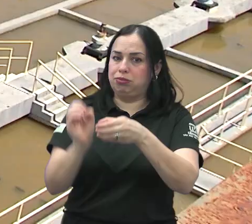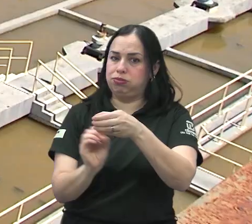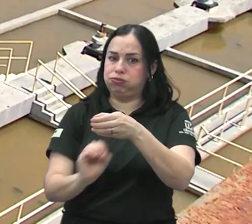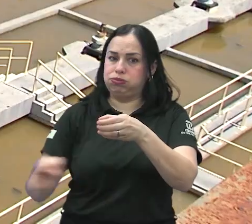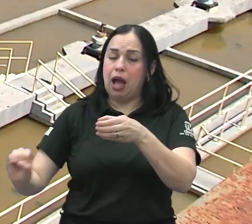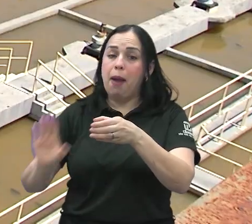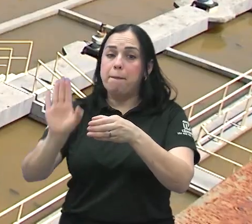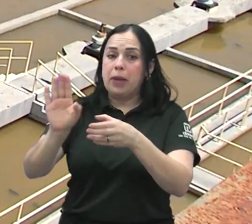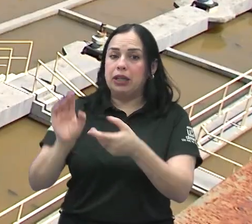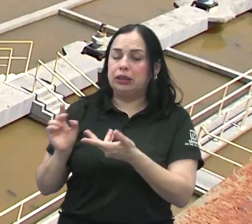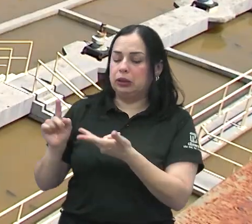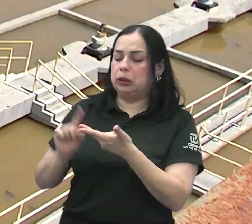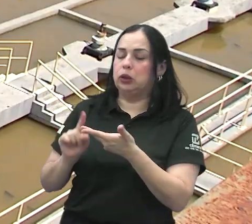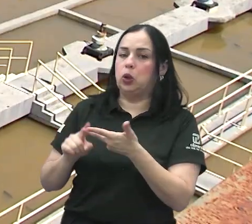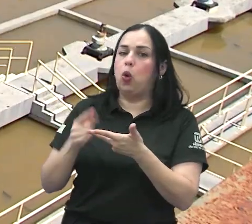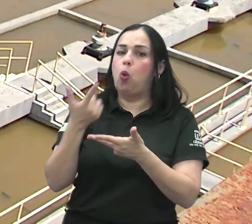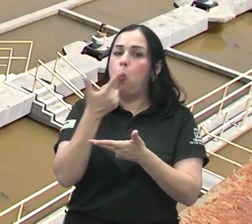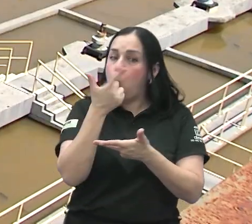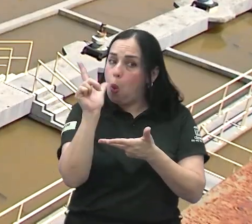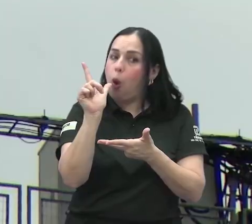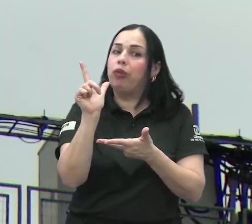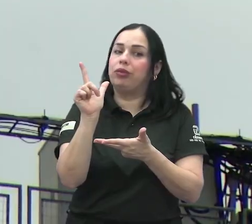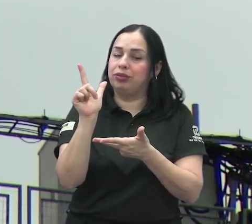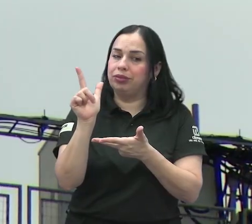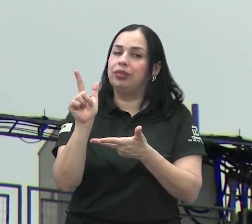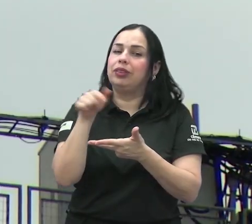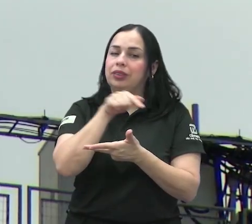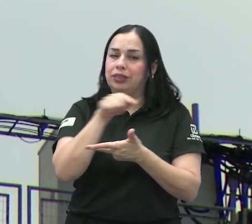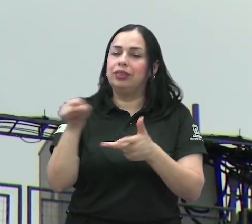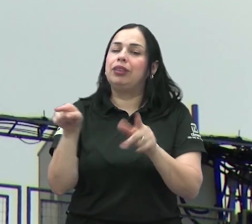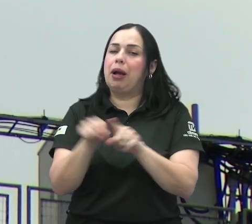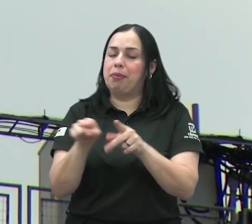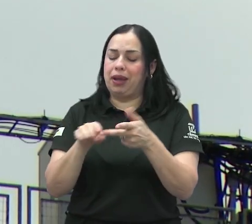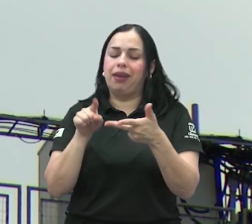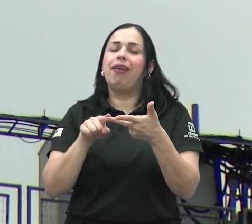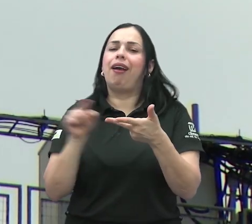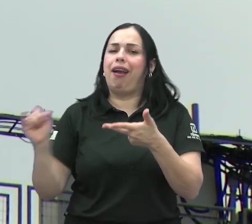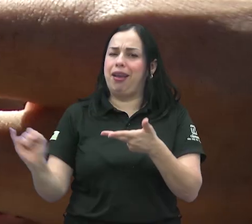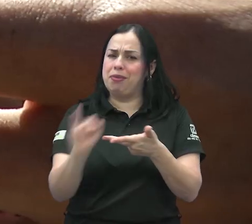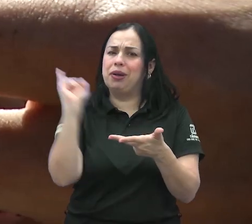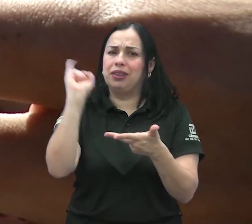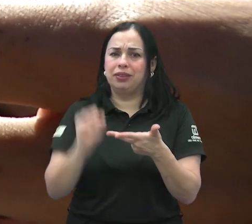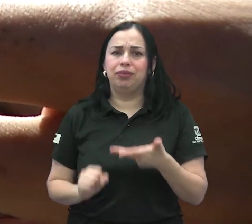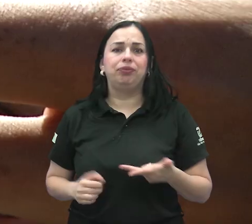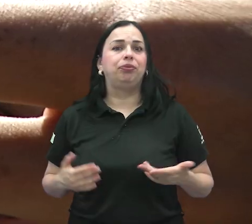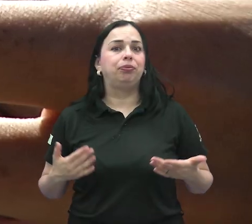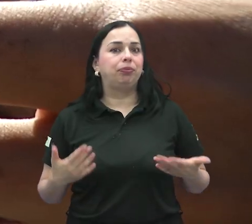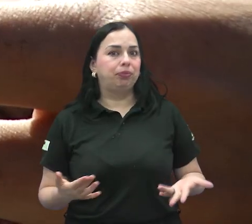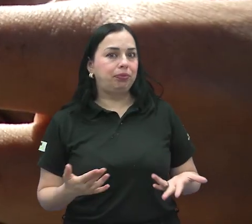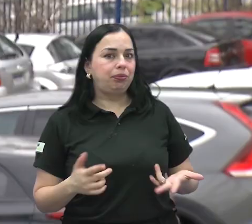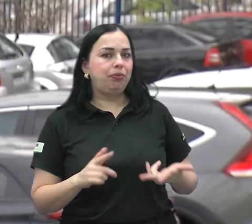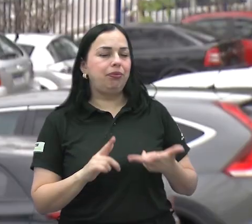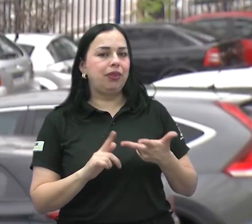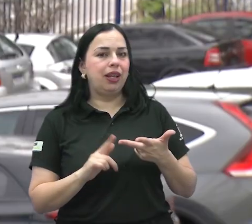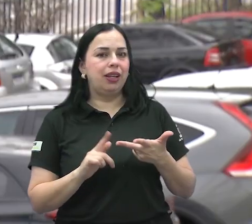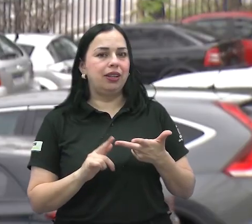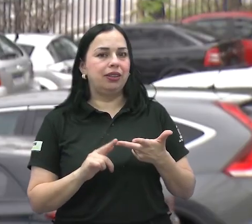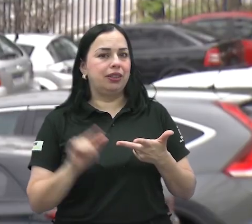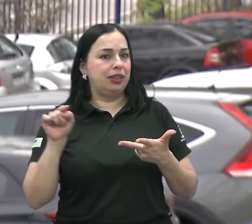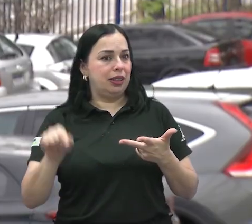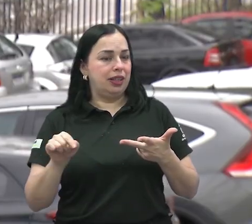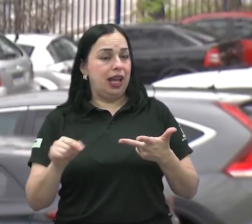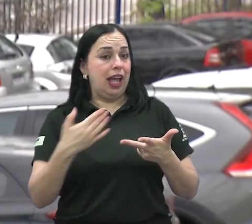e do saneamento básico, nos últimos anos, outro serviço ganhou a classificação de essencial. Embora